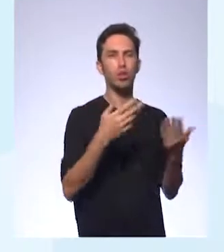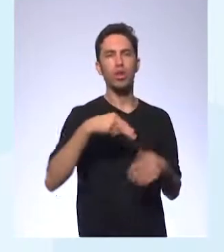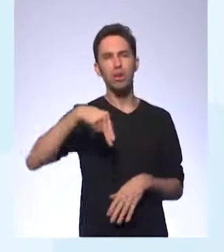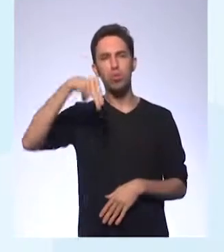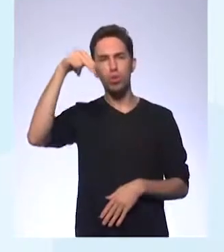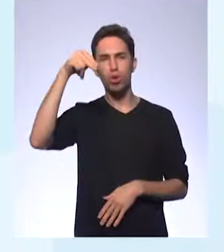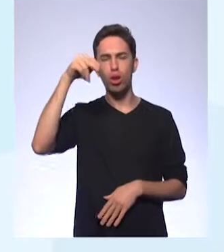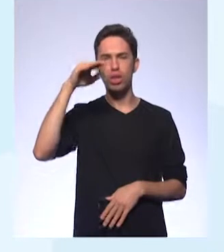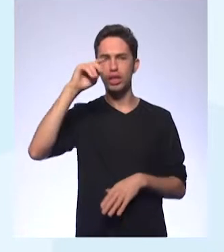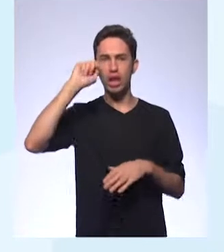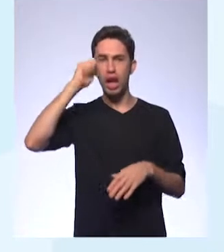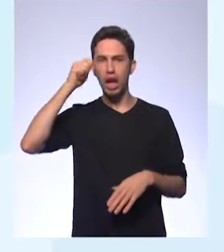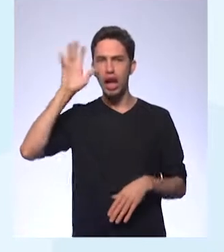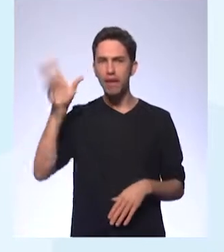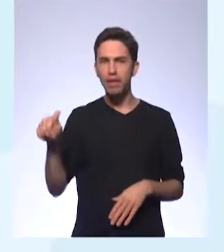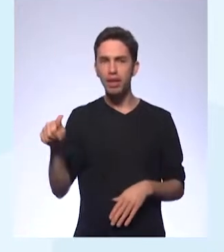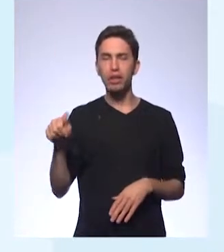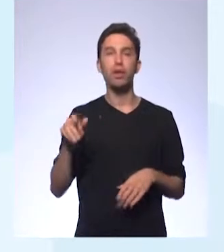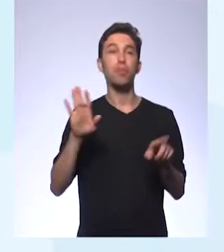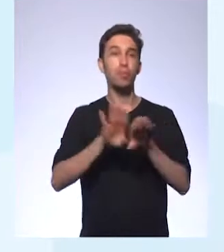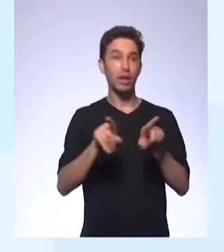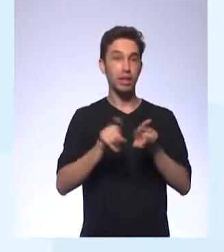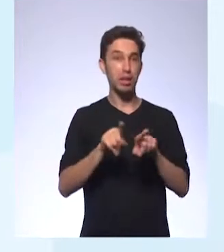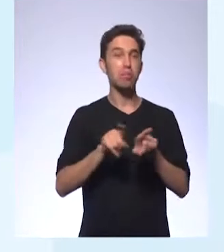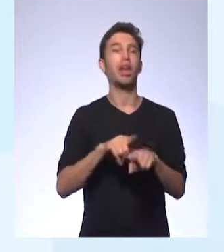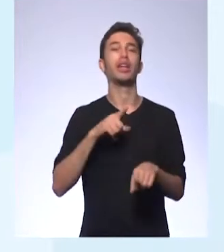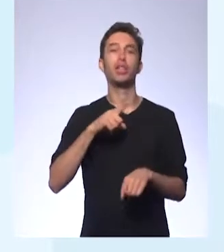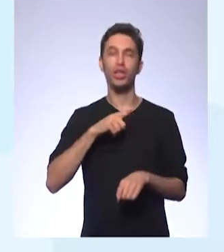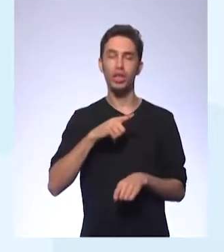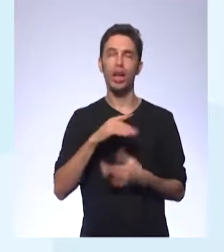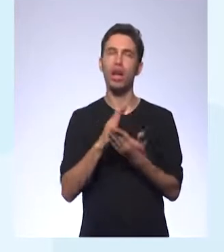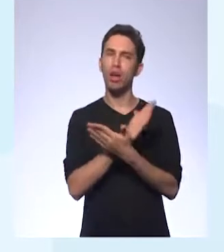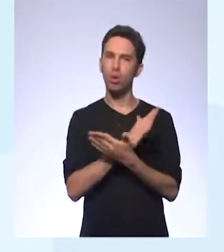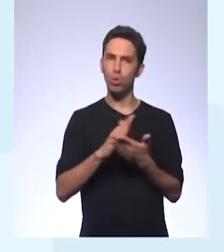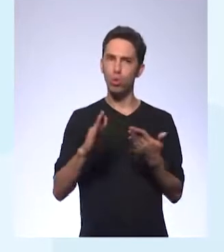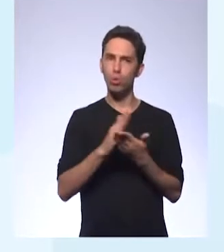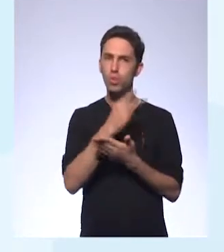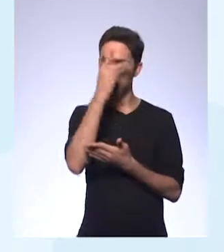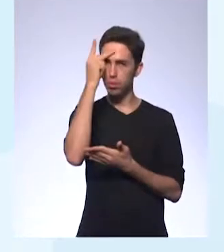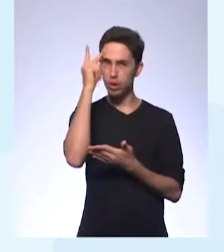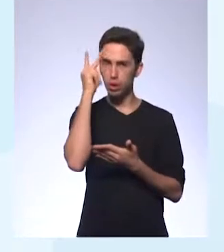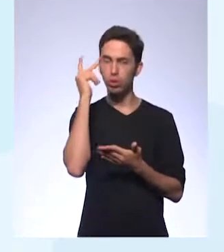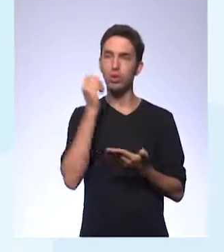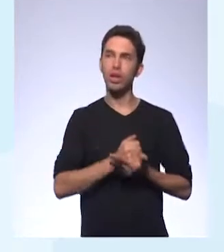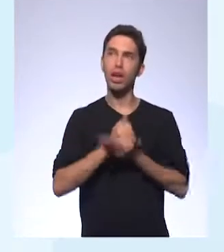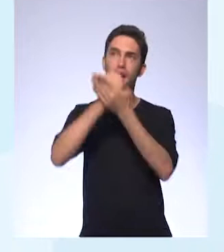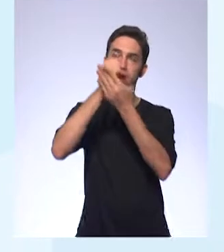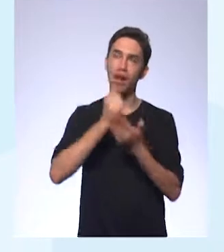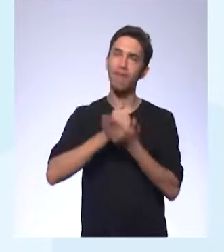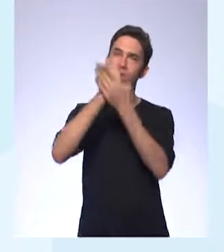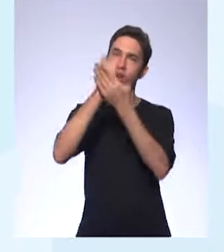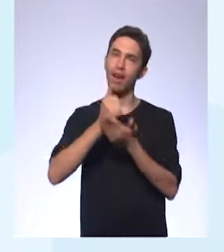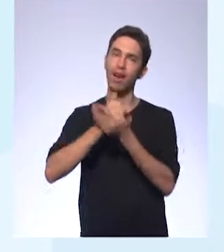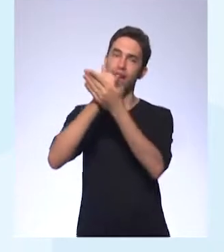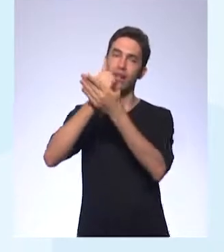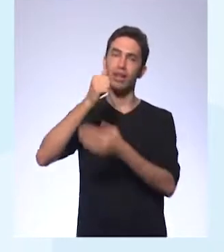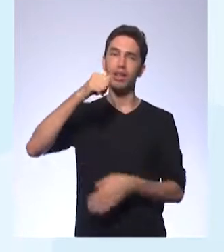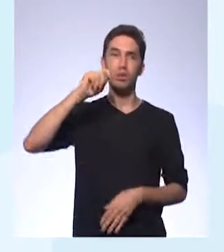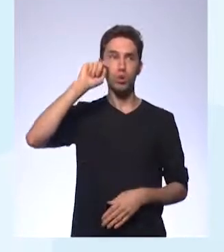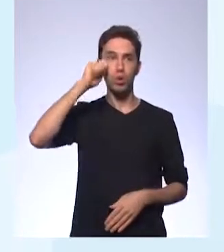da África. Mas no norte da África também havia fluxos de pessoas